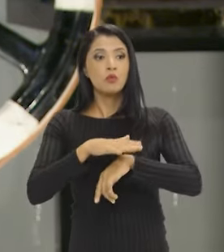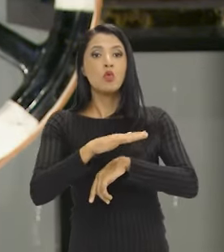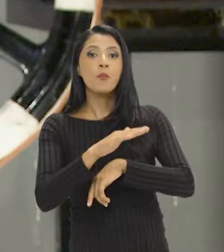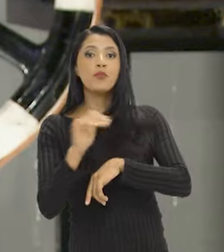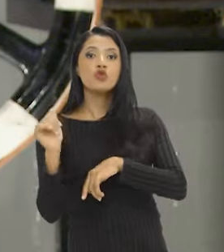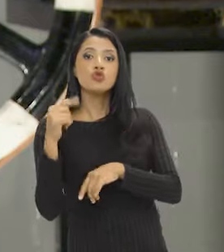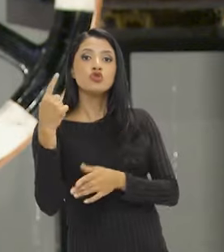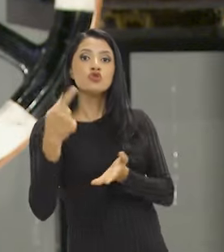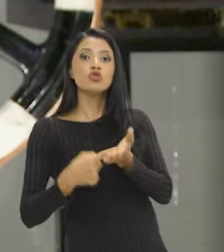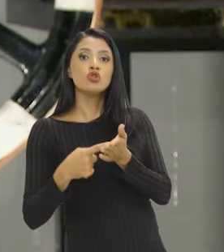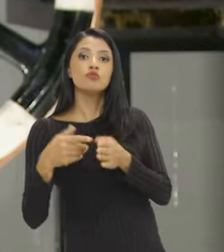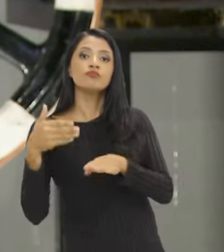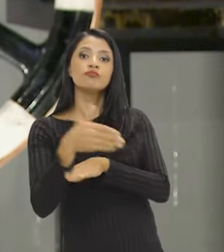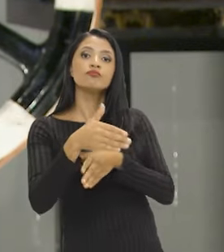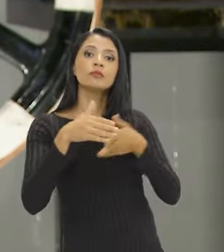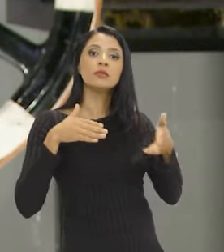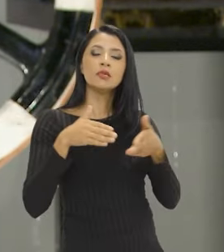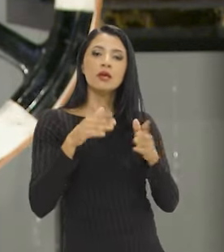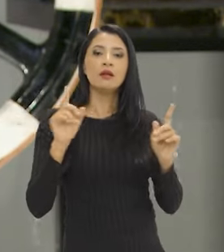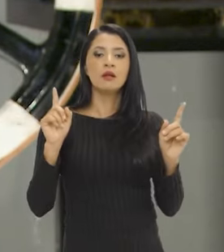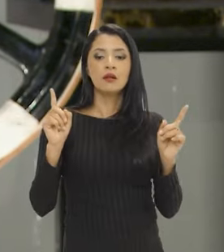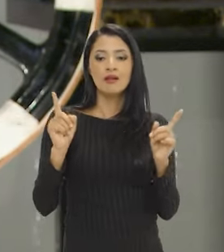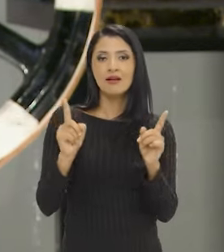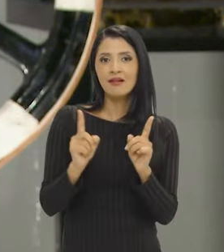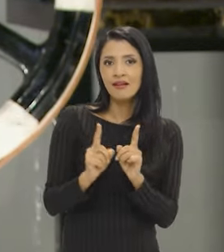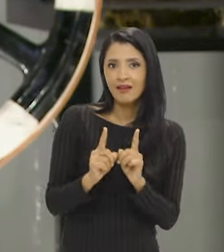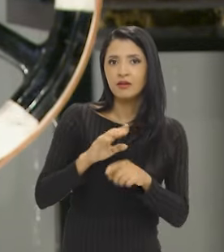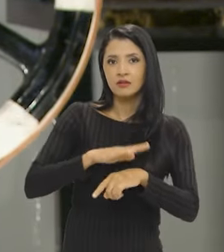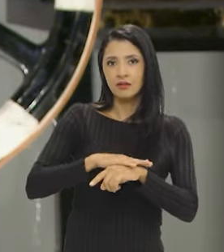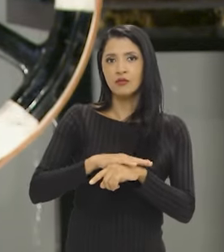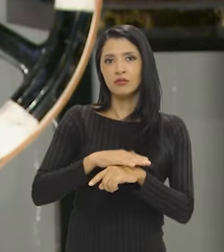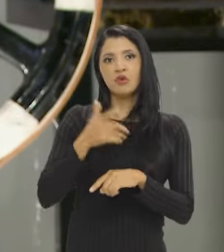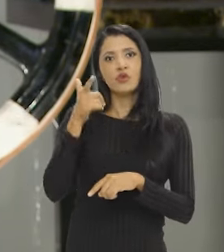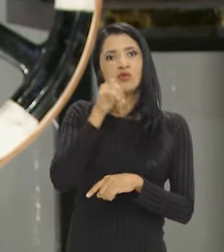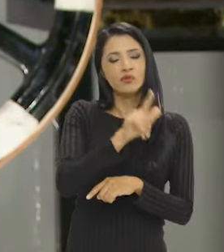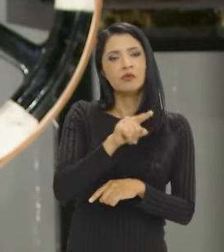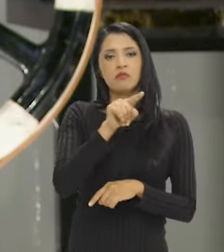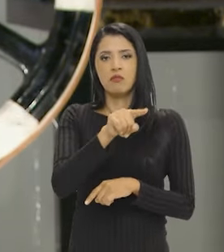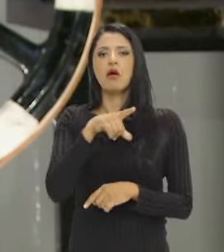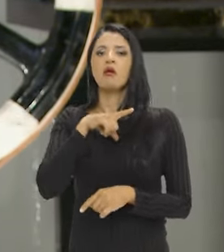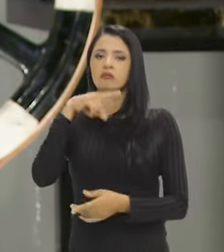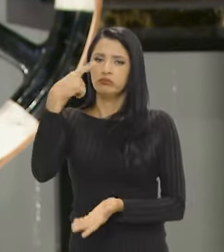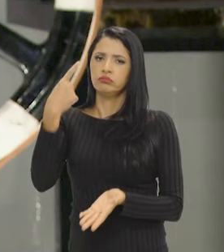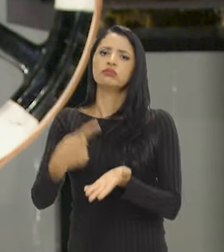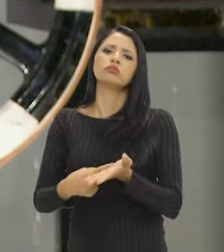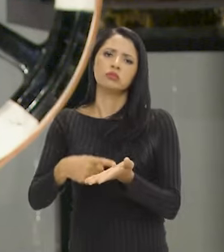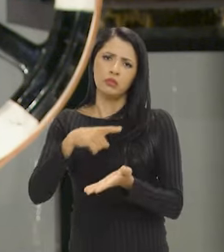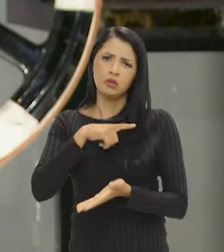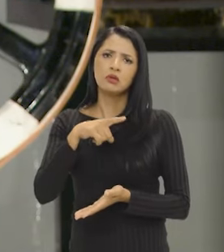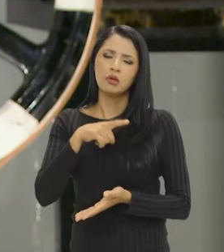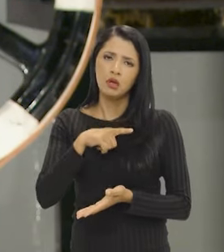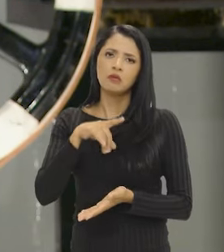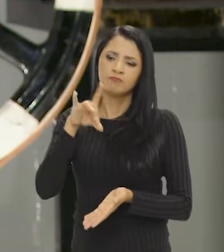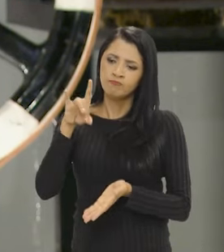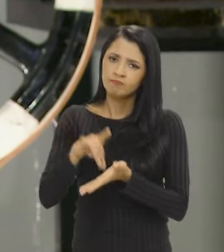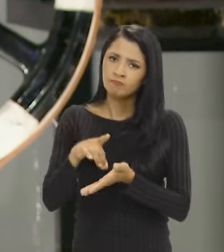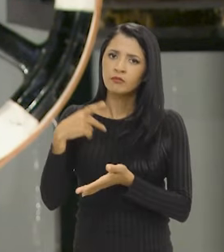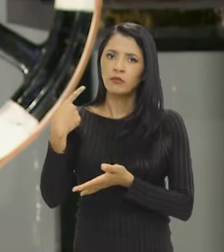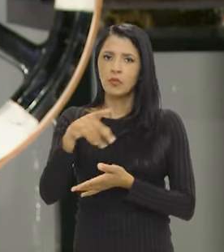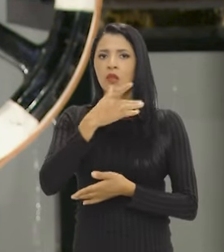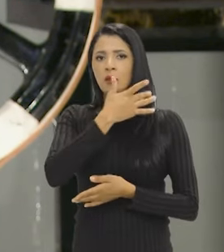tempo entre a solicitação e o acesso diminua. Mas, efetivamente, há o compromisso por parte